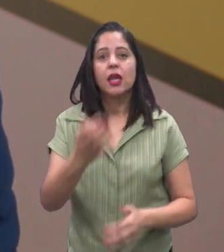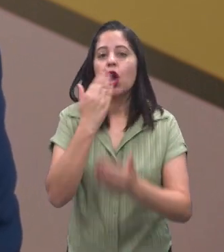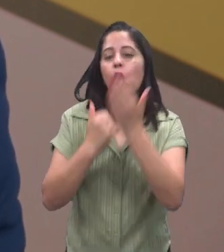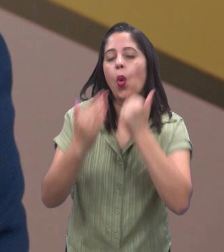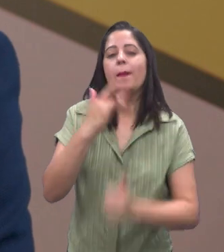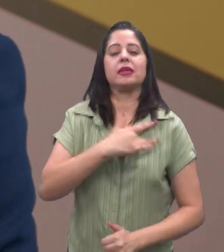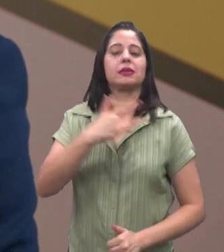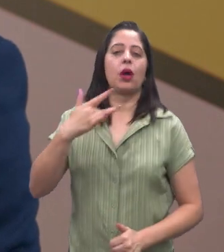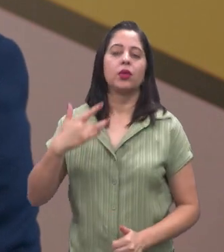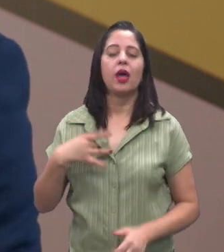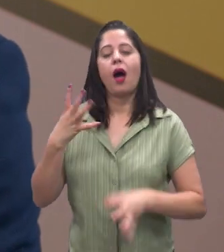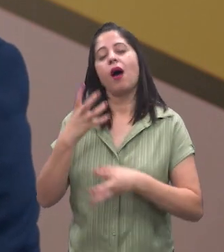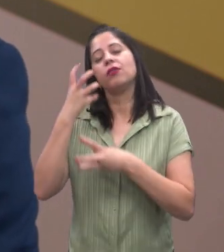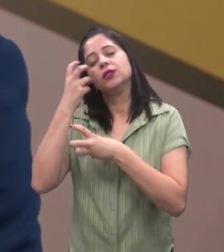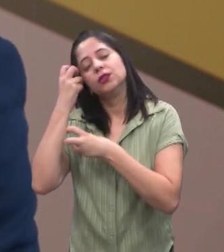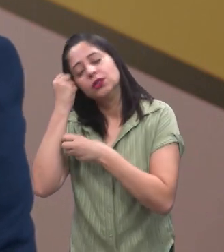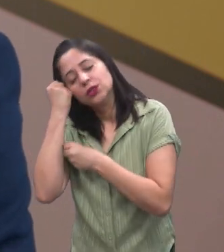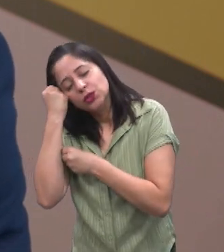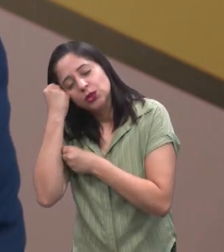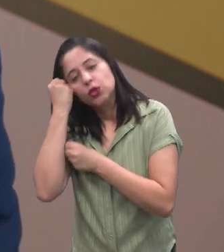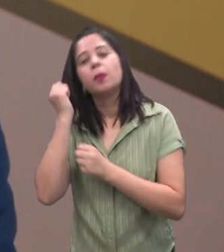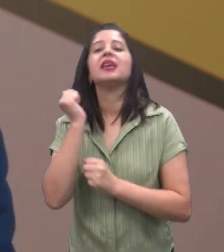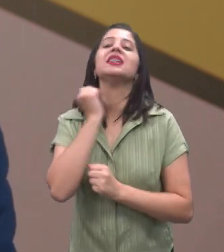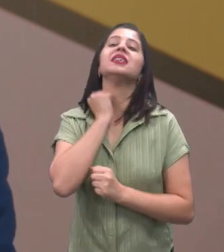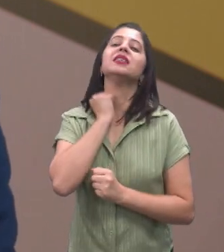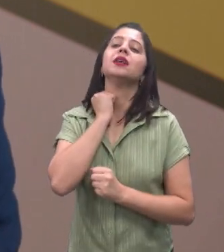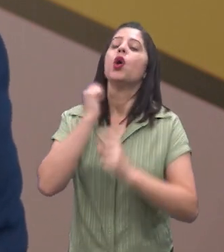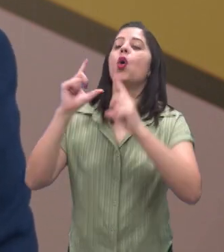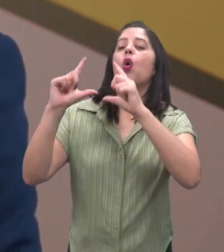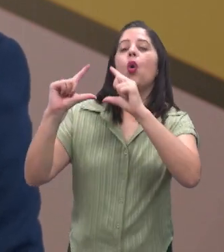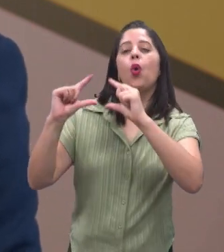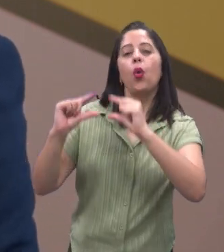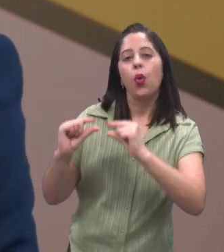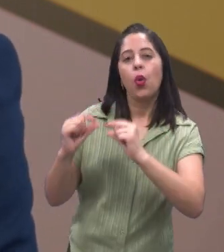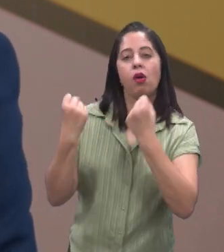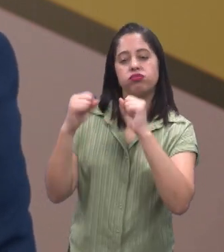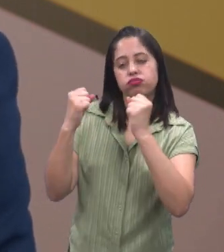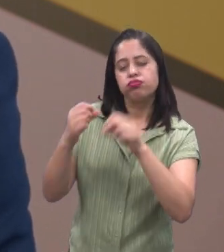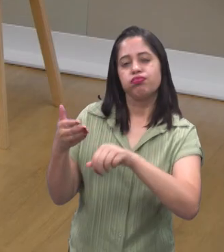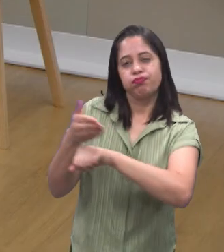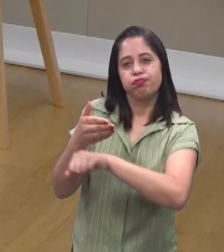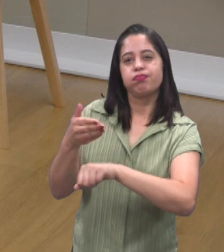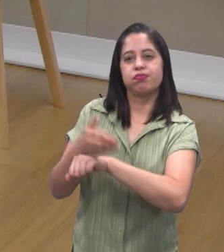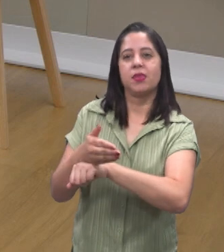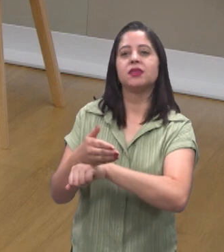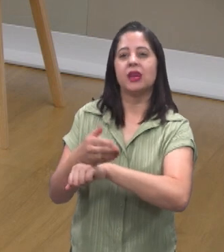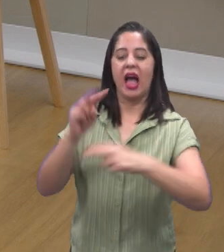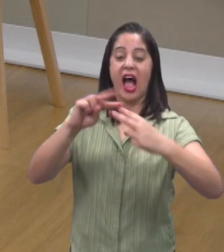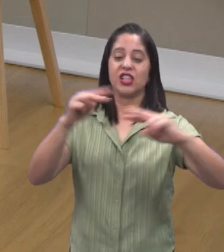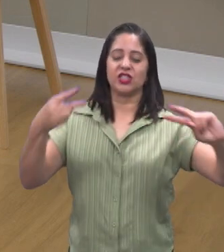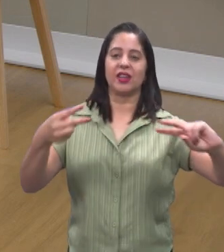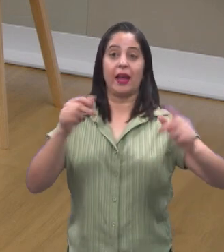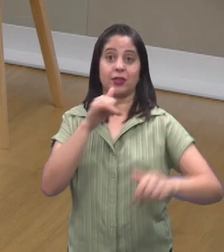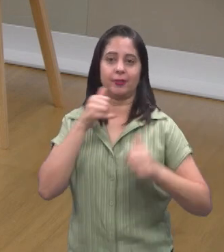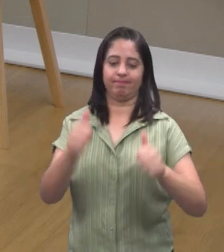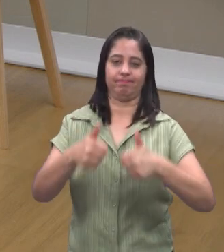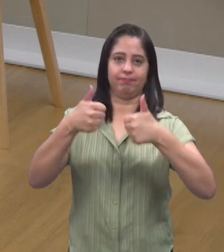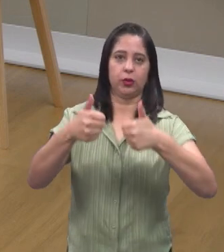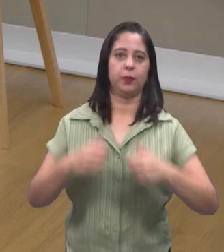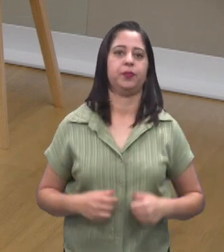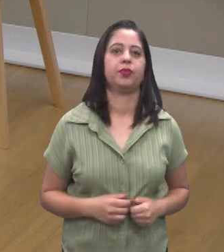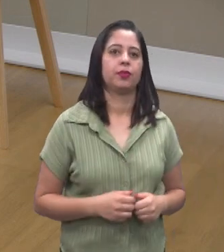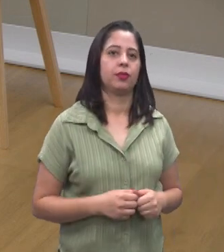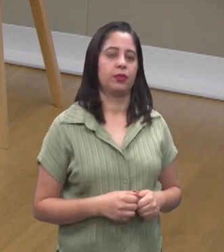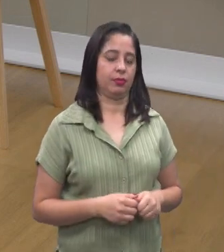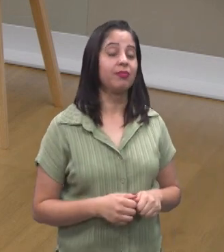uma priorização do sono, da gestão do estresse, da atividade física regular. Ótimo, doutor. E as doenças